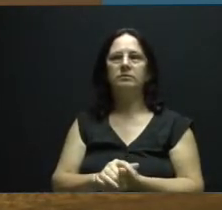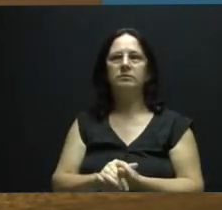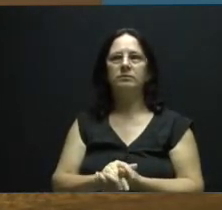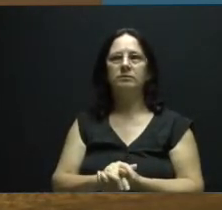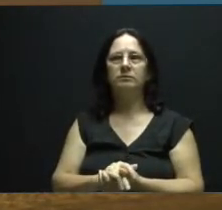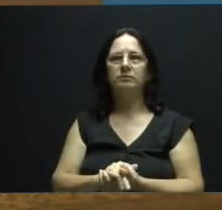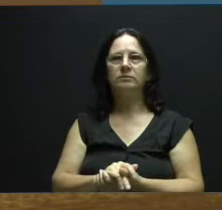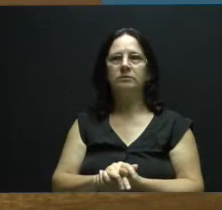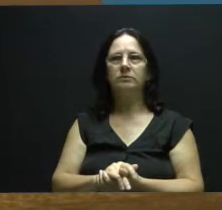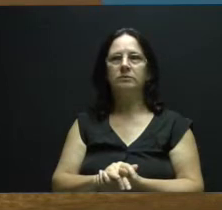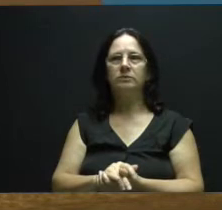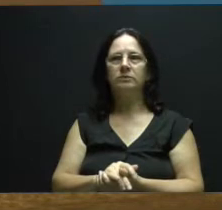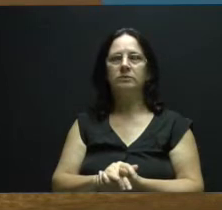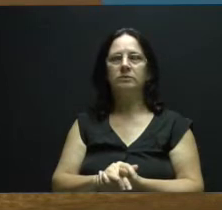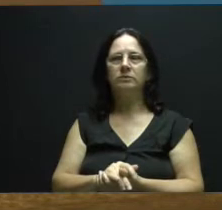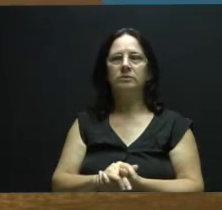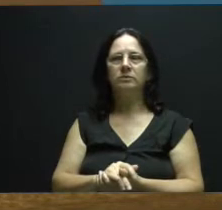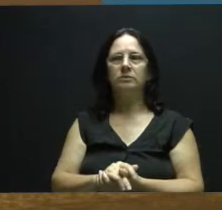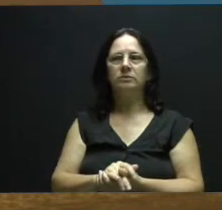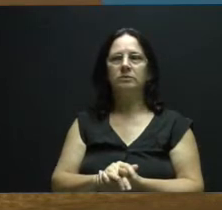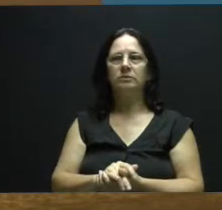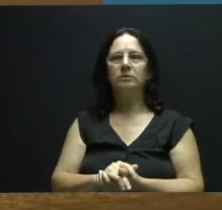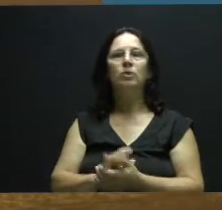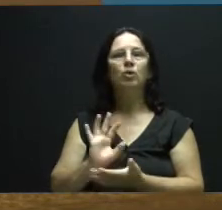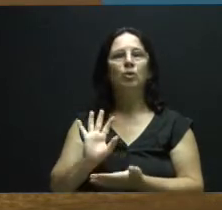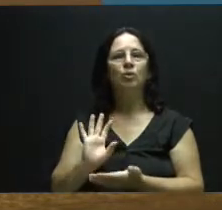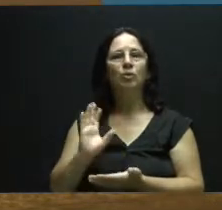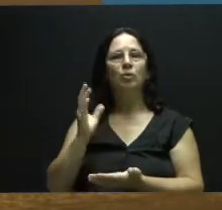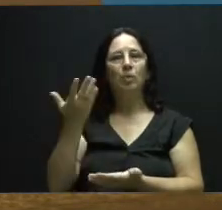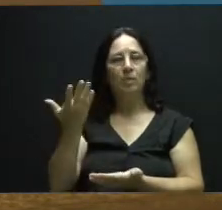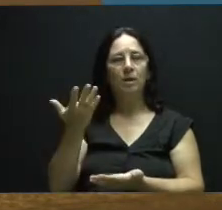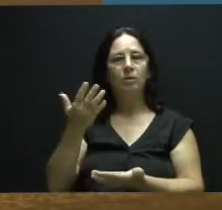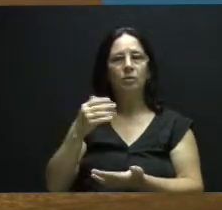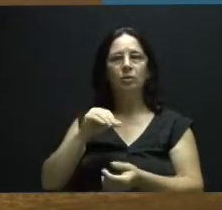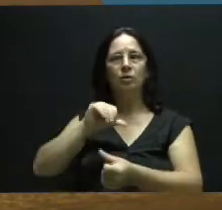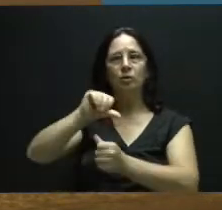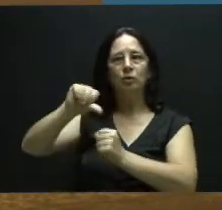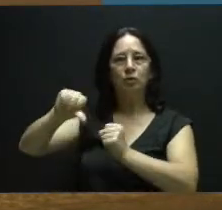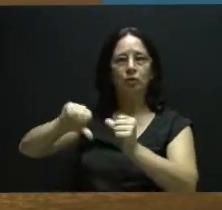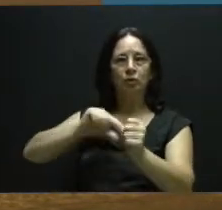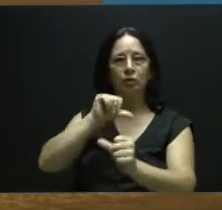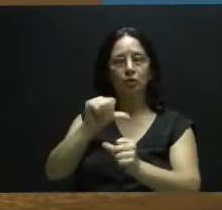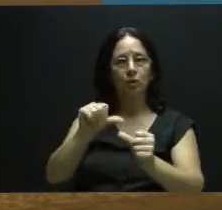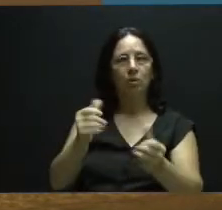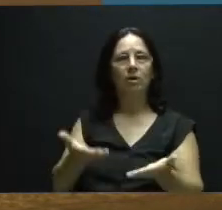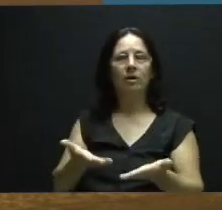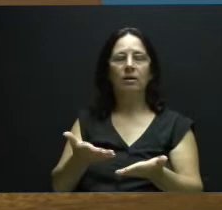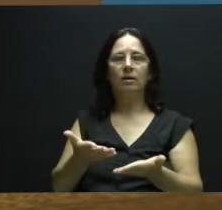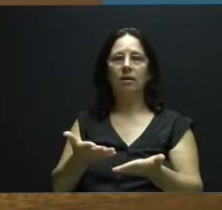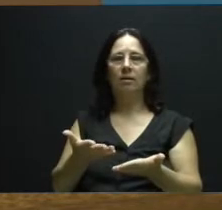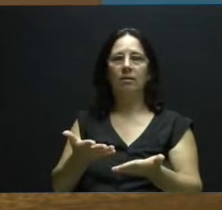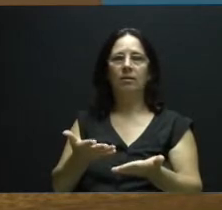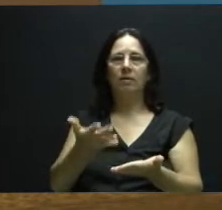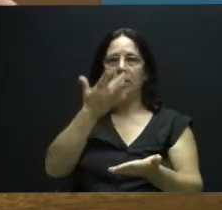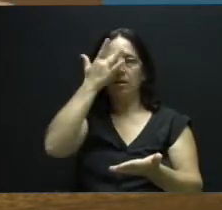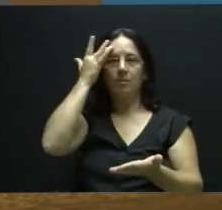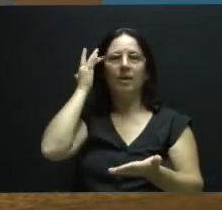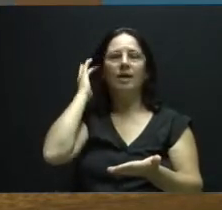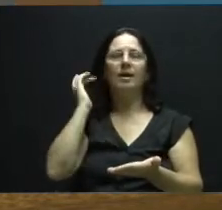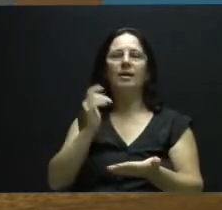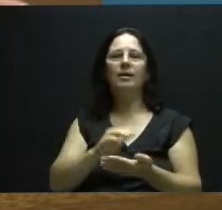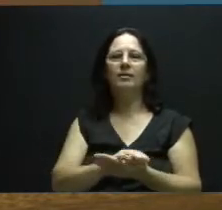vereador do roxinho que o momento é de trocar é o técnico não o